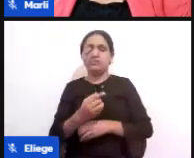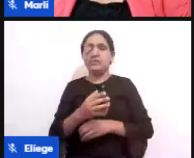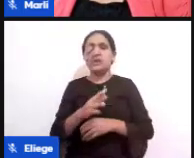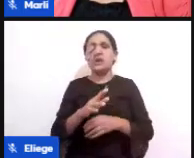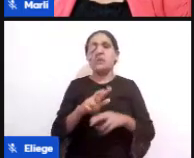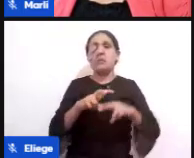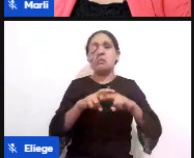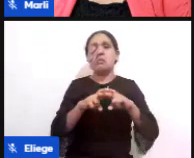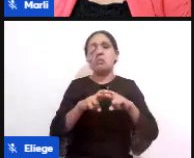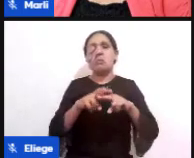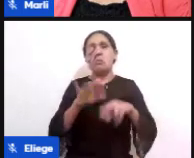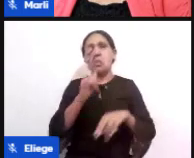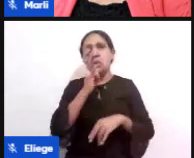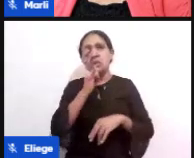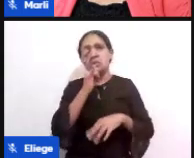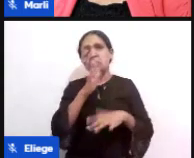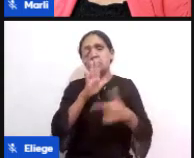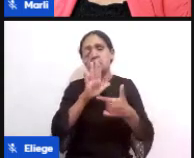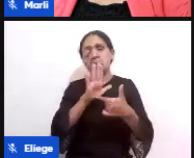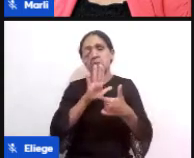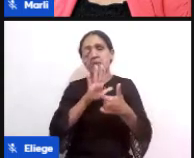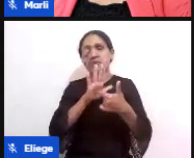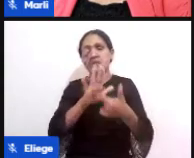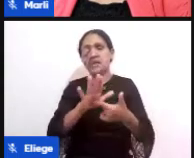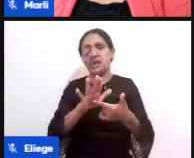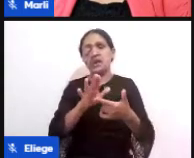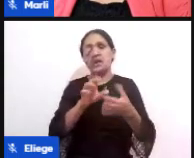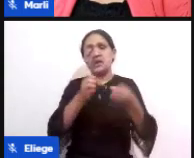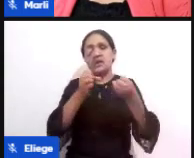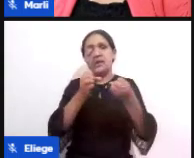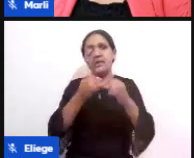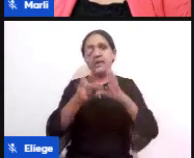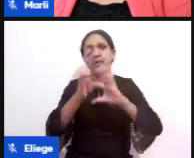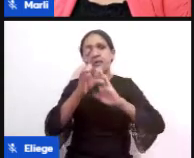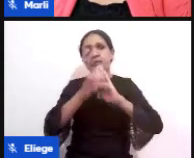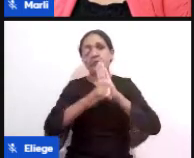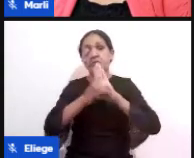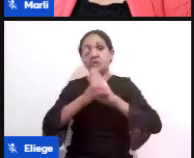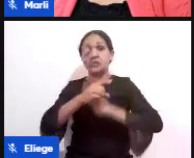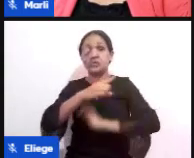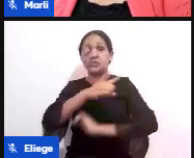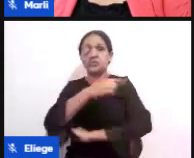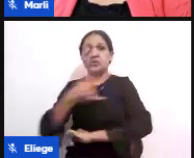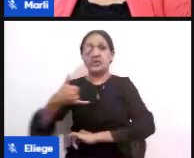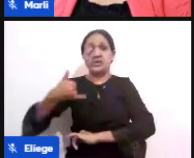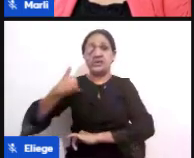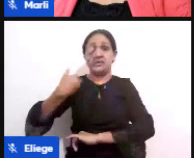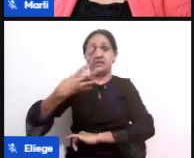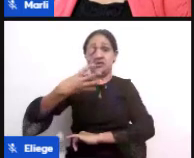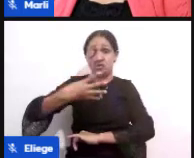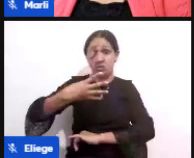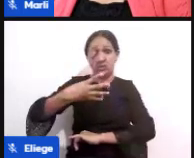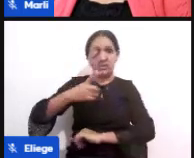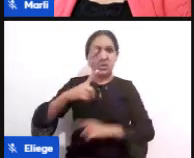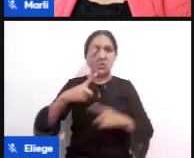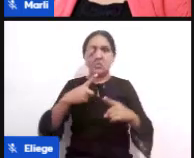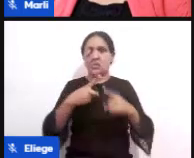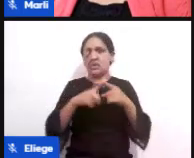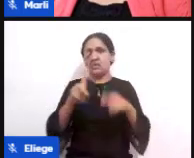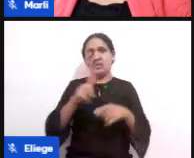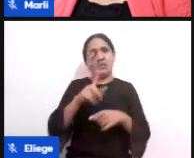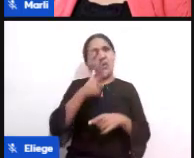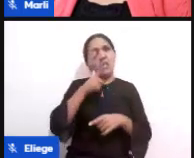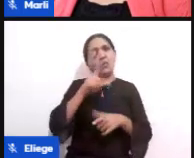um conteúdo de nível de 4º ano. Por quê? Porque está além do que o aluno é capaz.